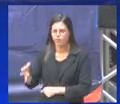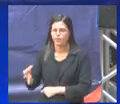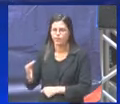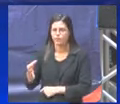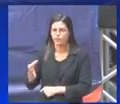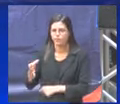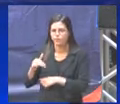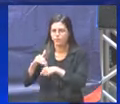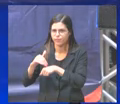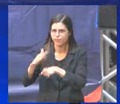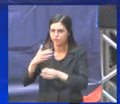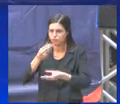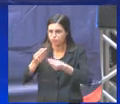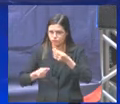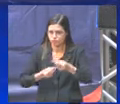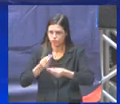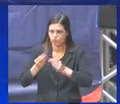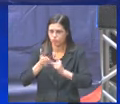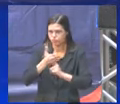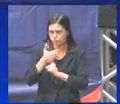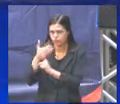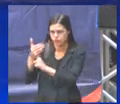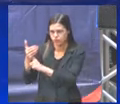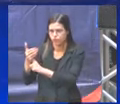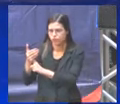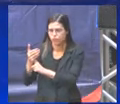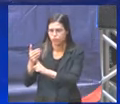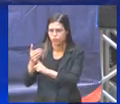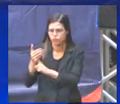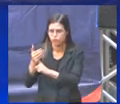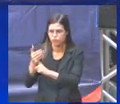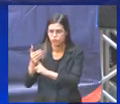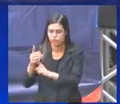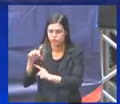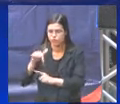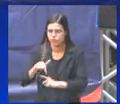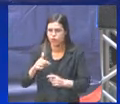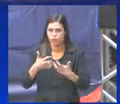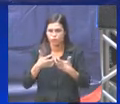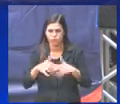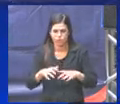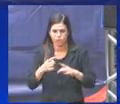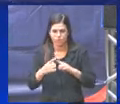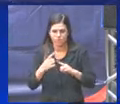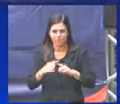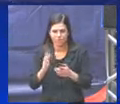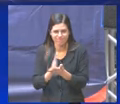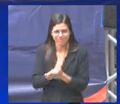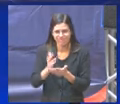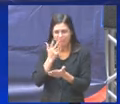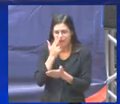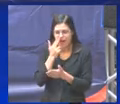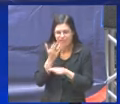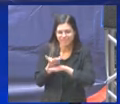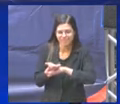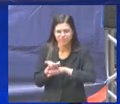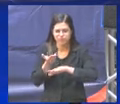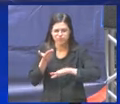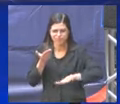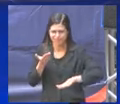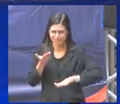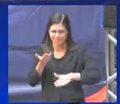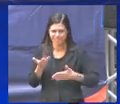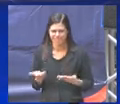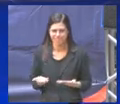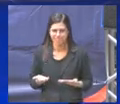mais como essa tecnologia toda funciona, porque às vezes ela está muito distante, não é uma tecnologia palpável. E se